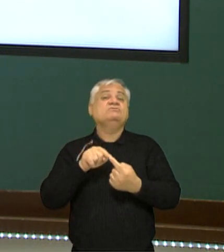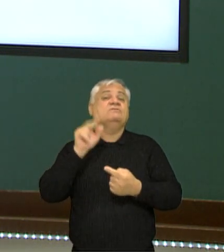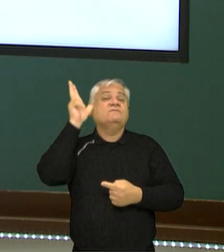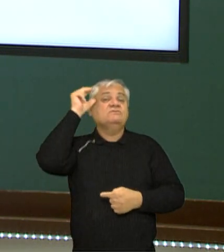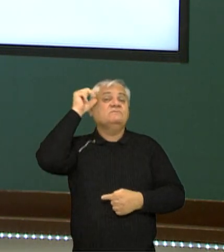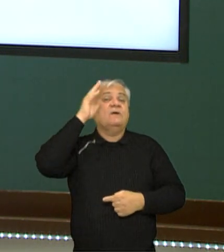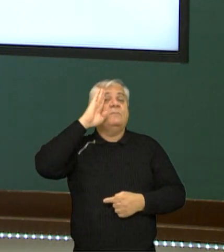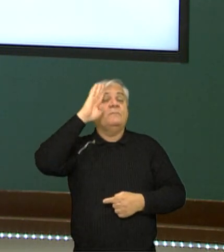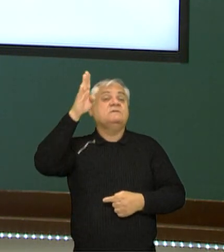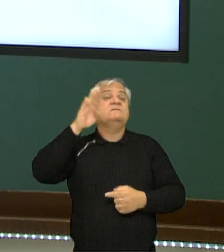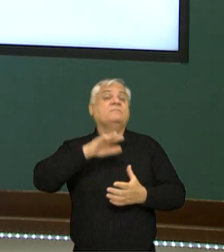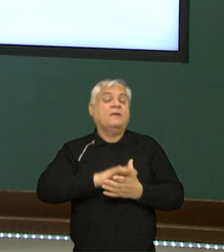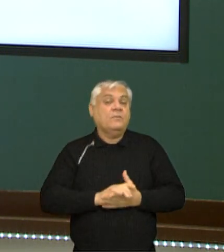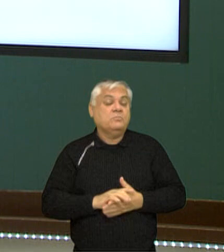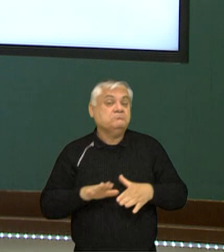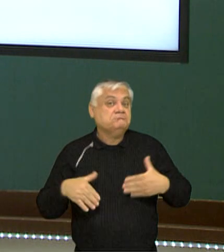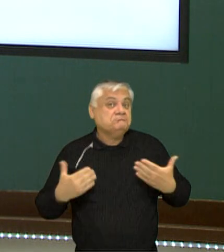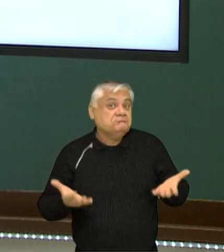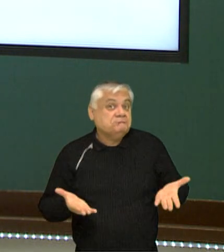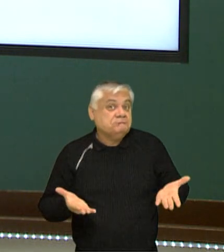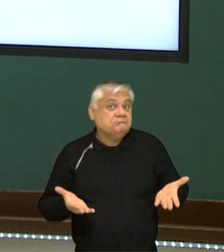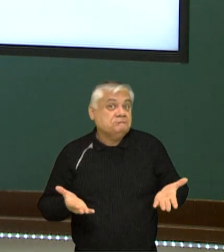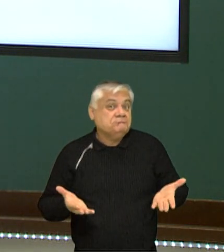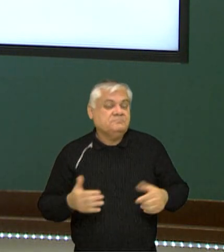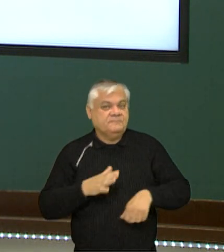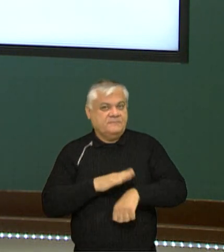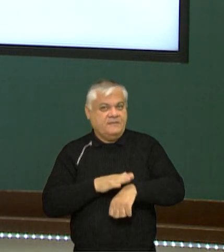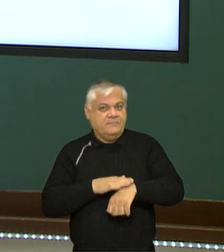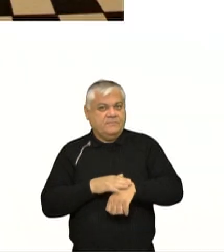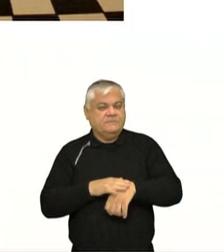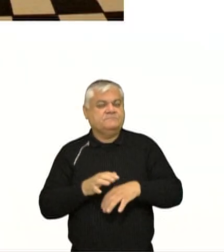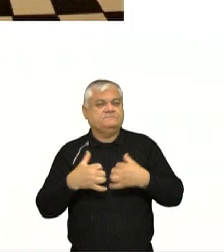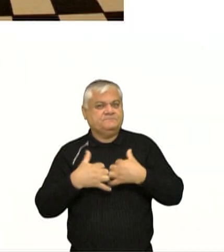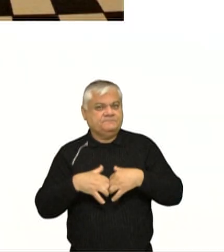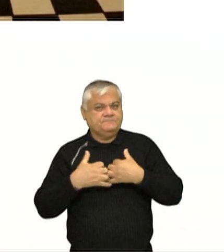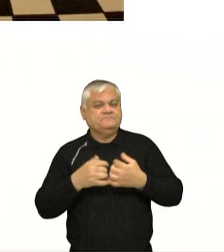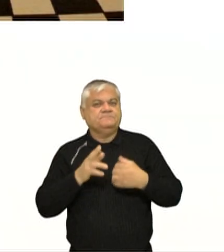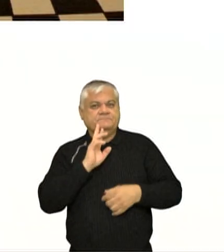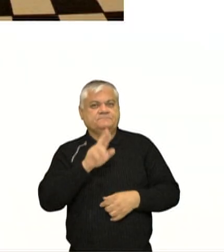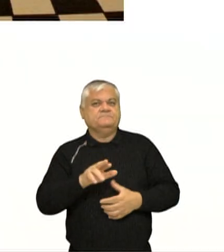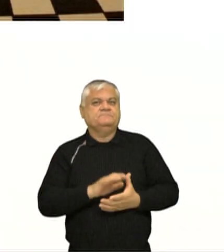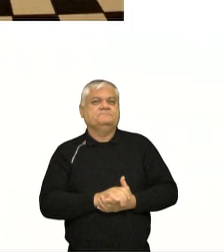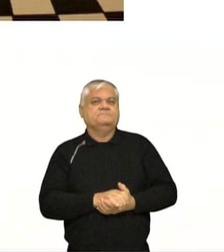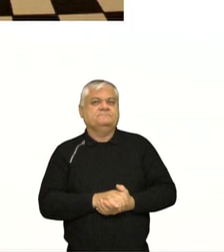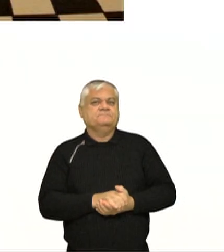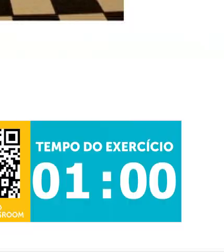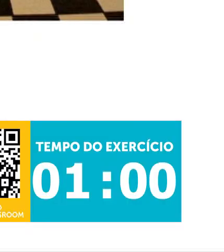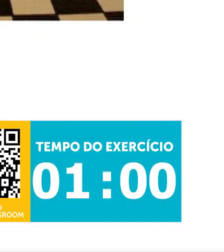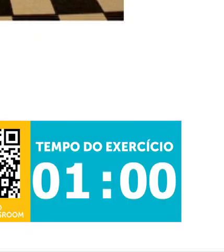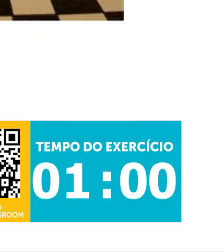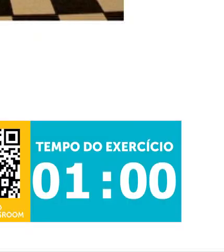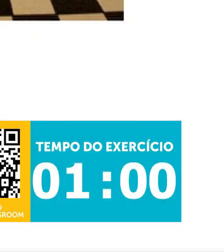objetivo principal quando nós vamos jogar? Um tempinho aí para vocês responderem.